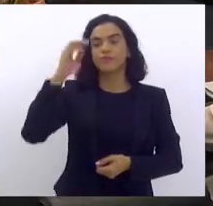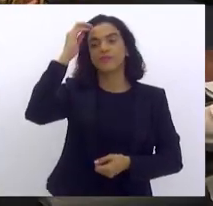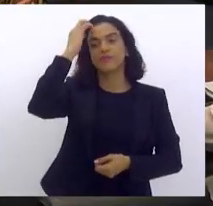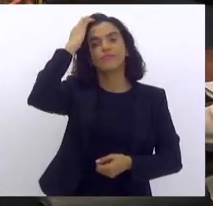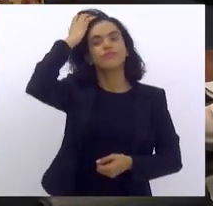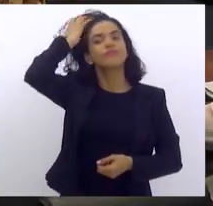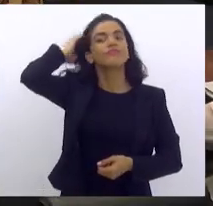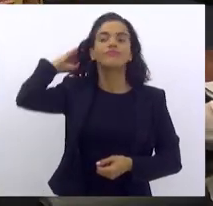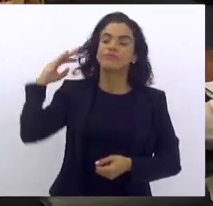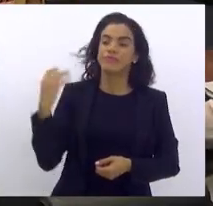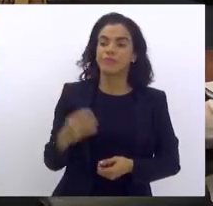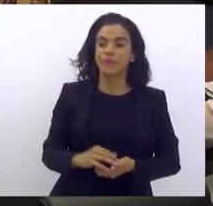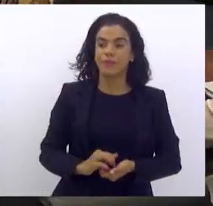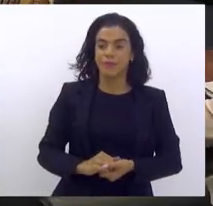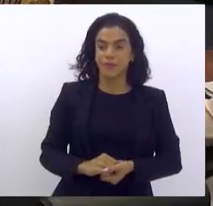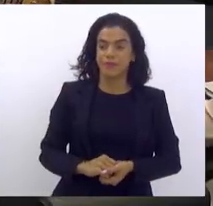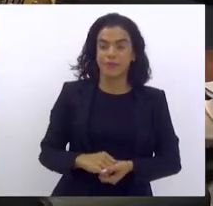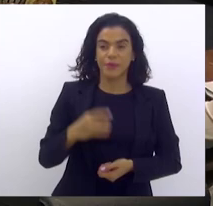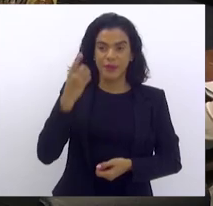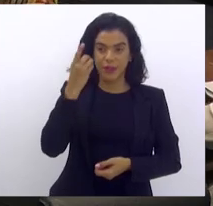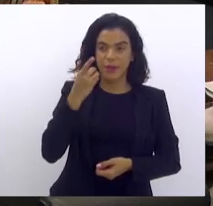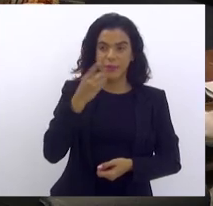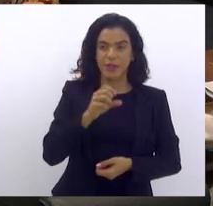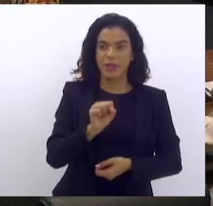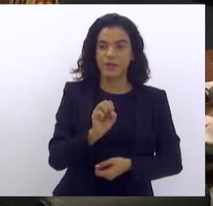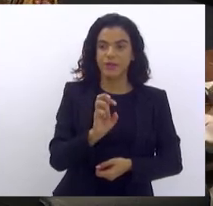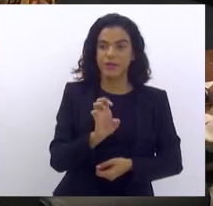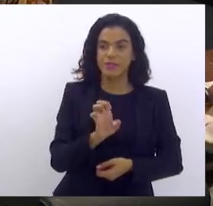Pela ordem, nosso deputado, o nome deputado Serafim.